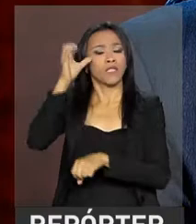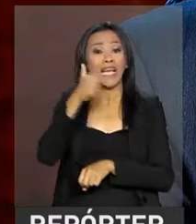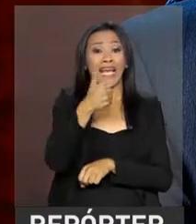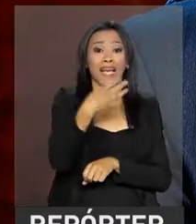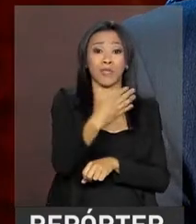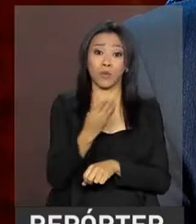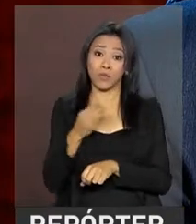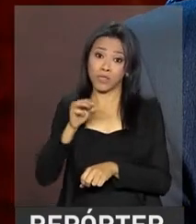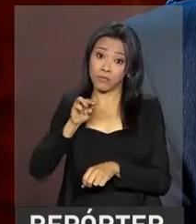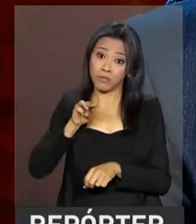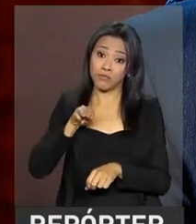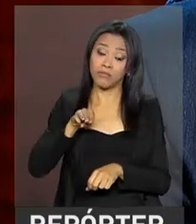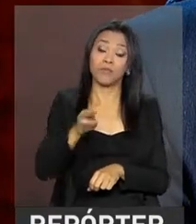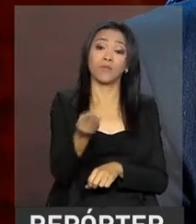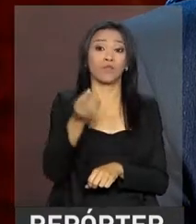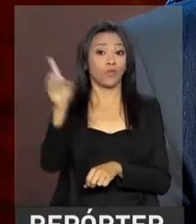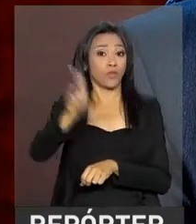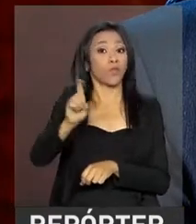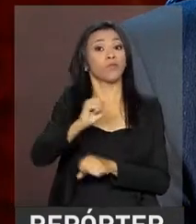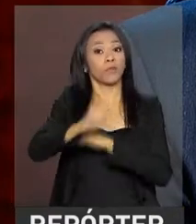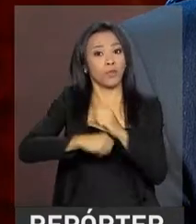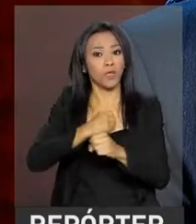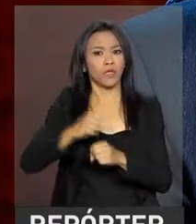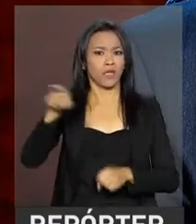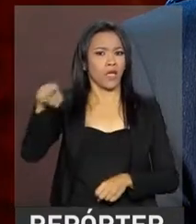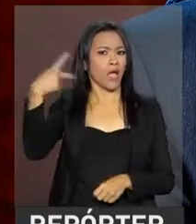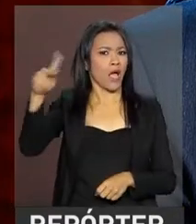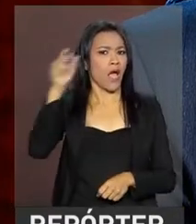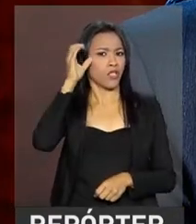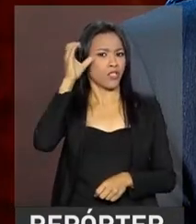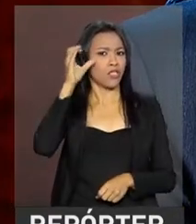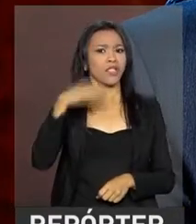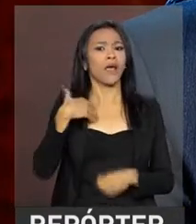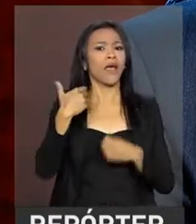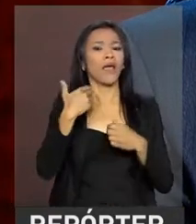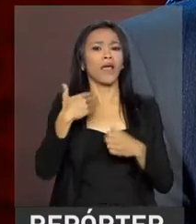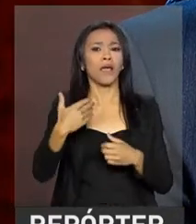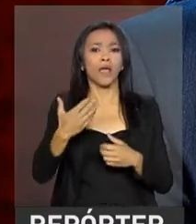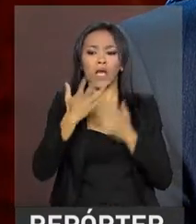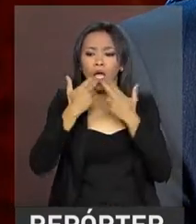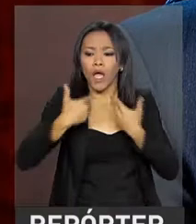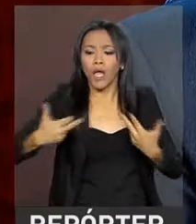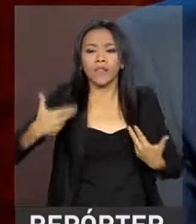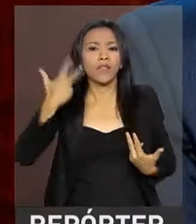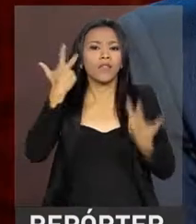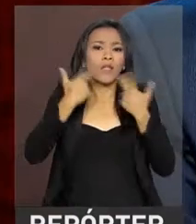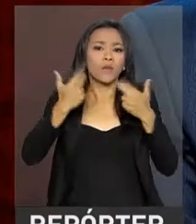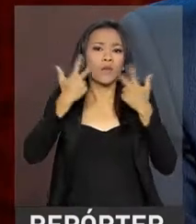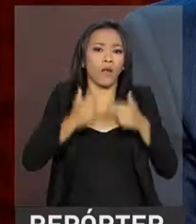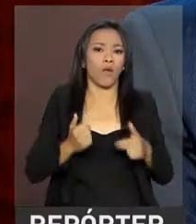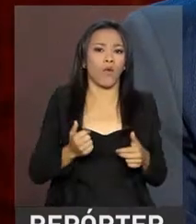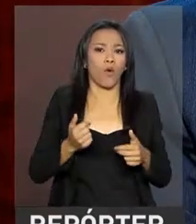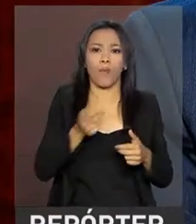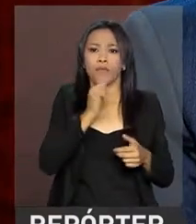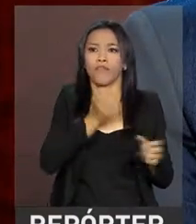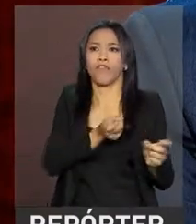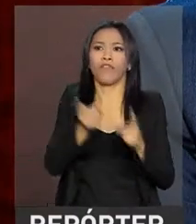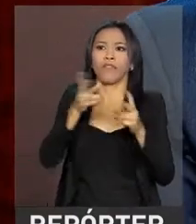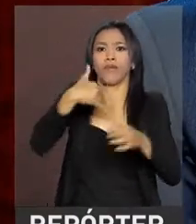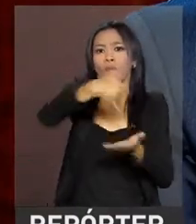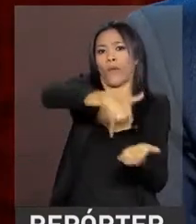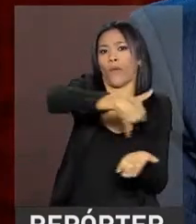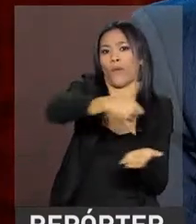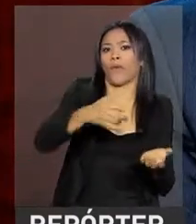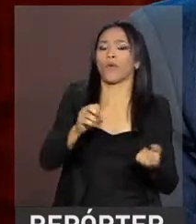ano. A China só aceita produtos in natura, ela não aceita que a gente vende óleo ou